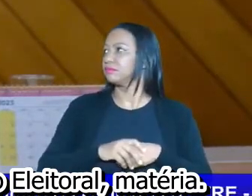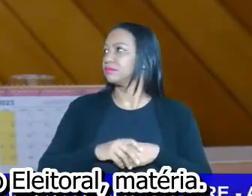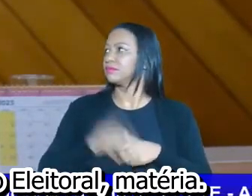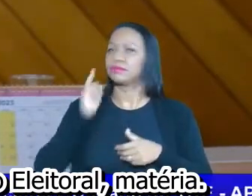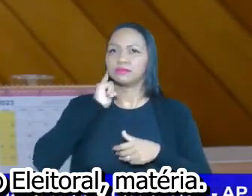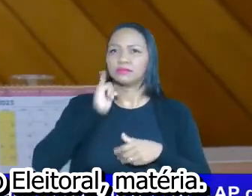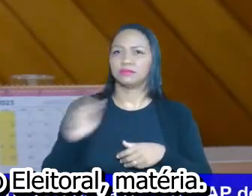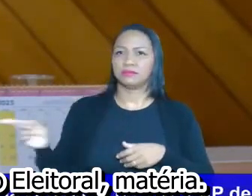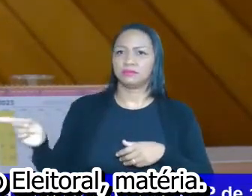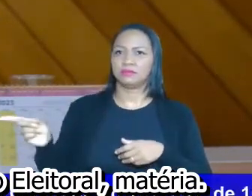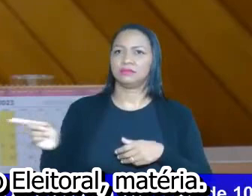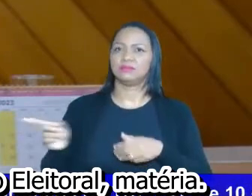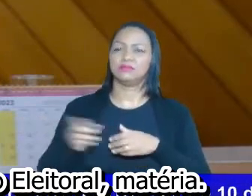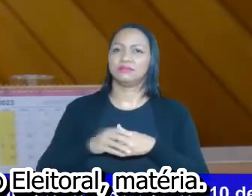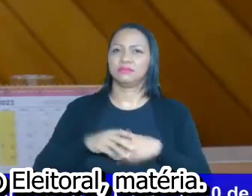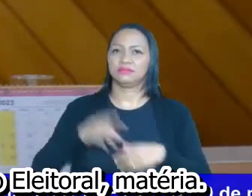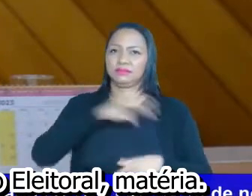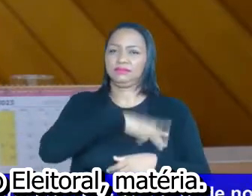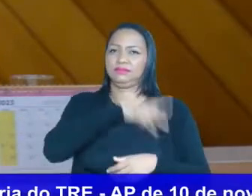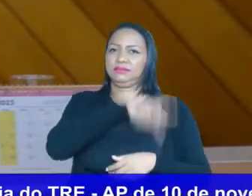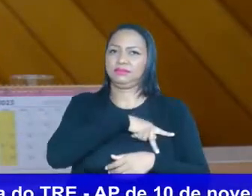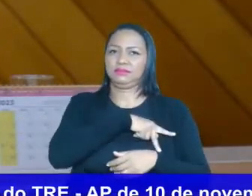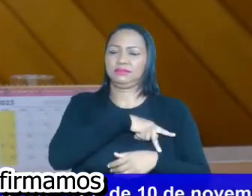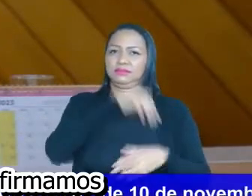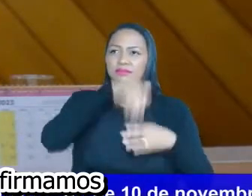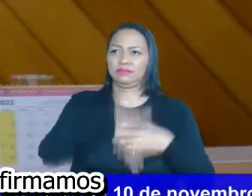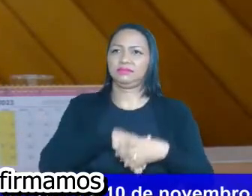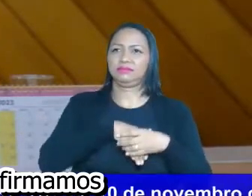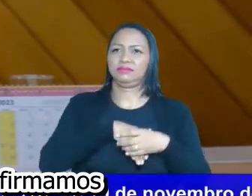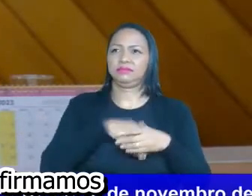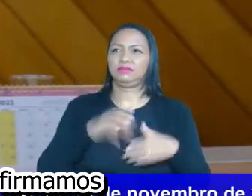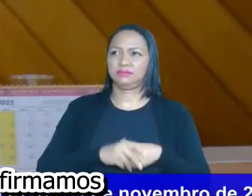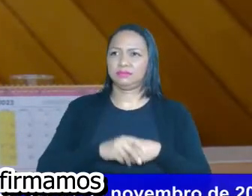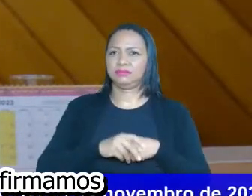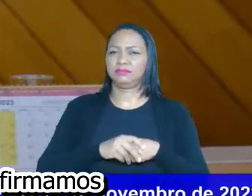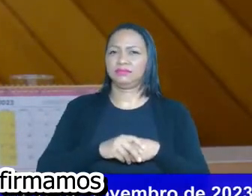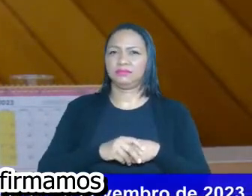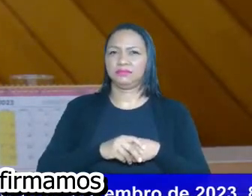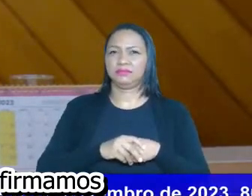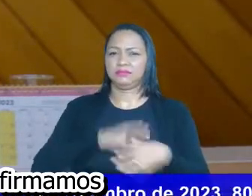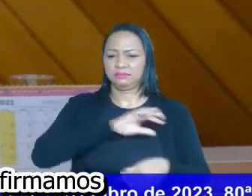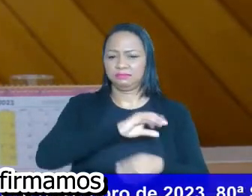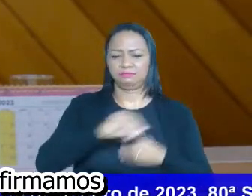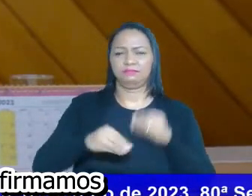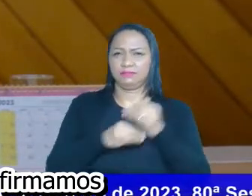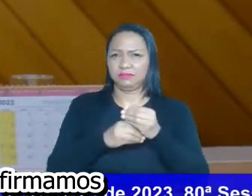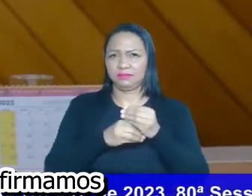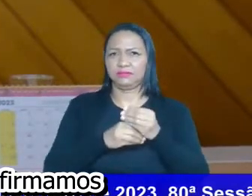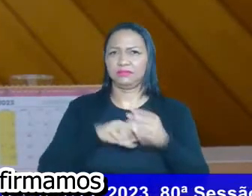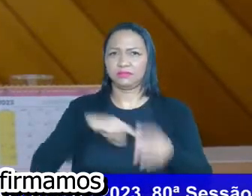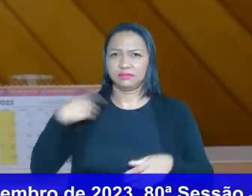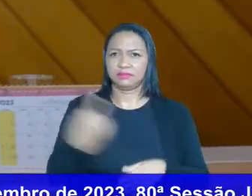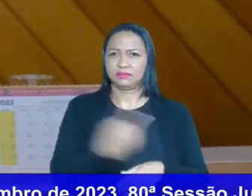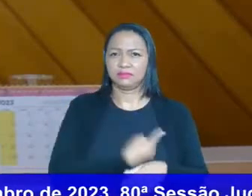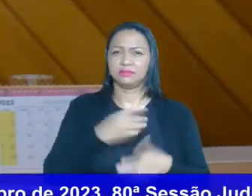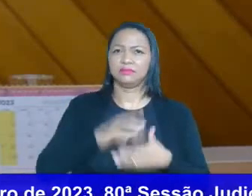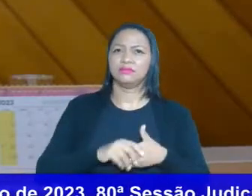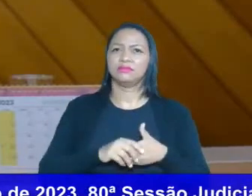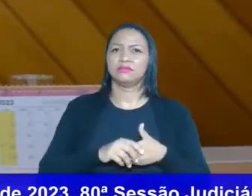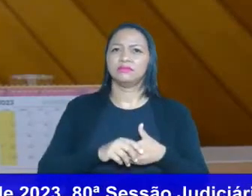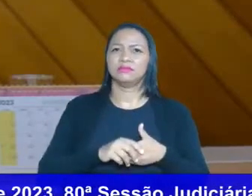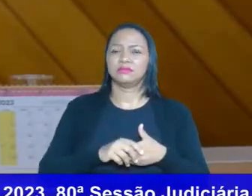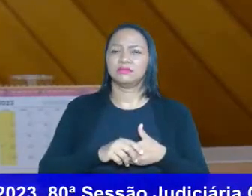doutor Ministério Público Eleitoral, a matéria ela tem sido trazida aqui de forma reiterada e nós firmamos o